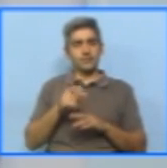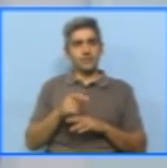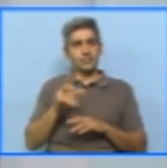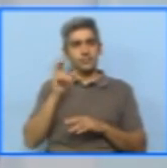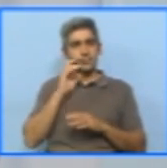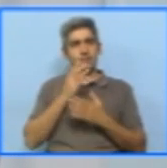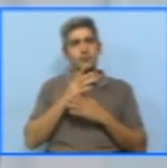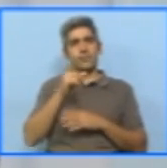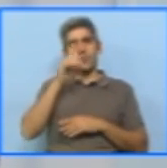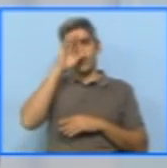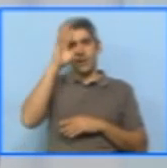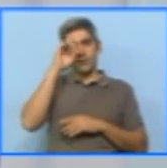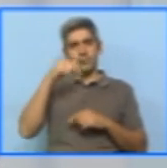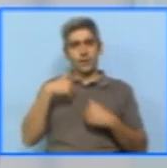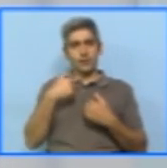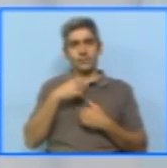até o Papa